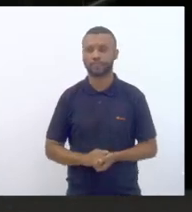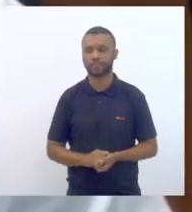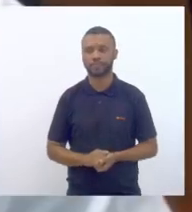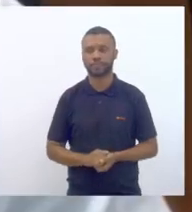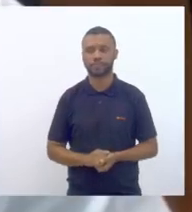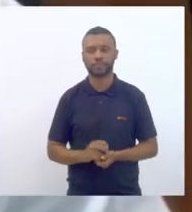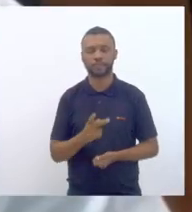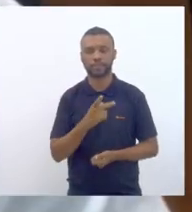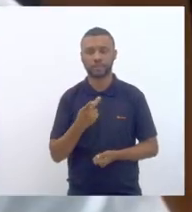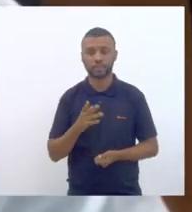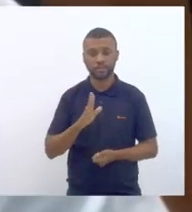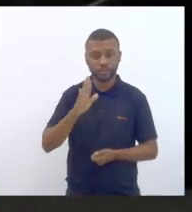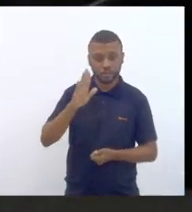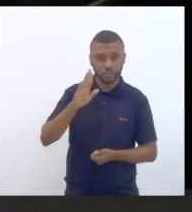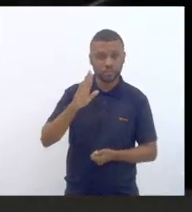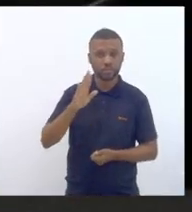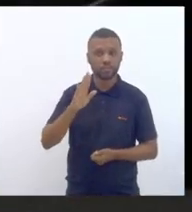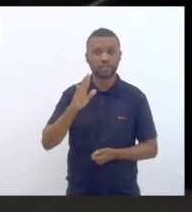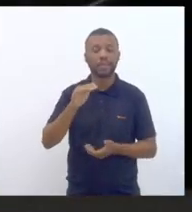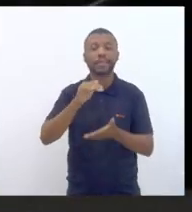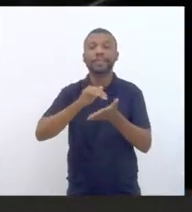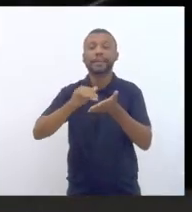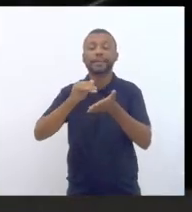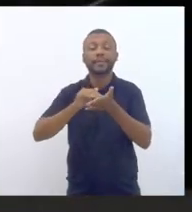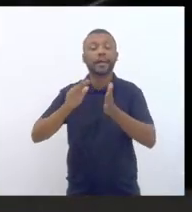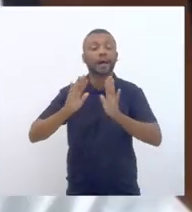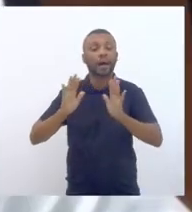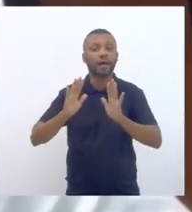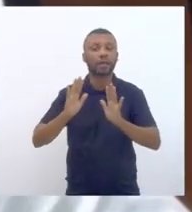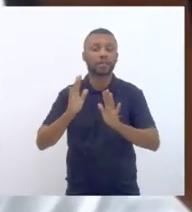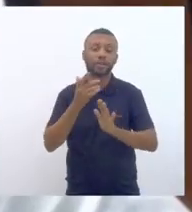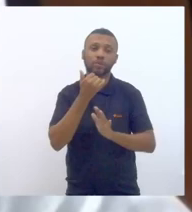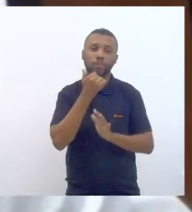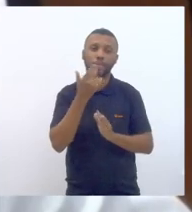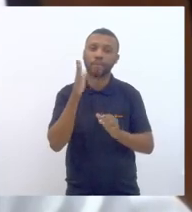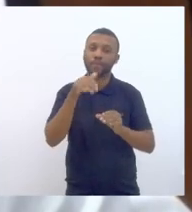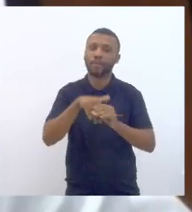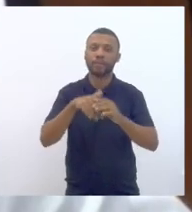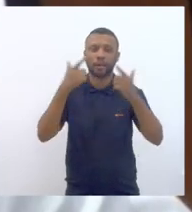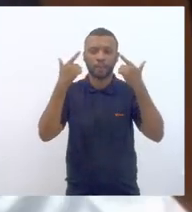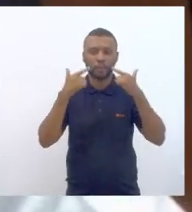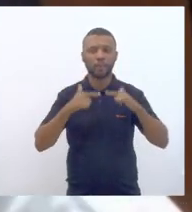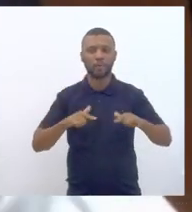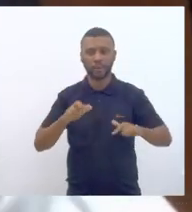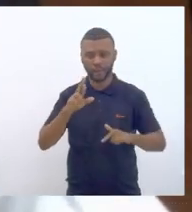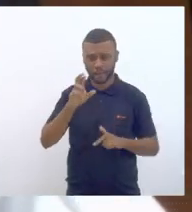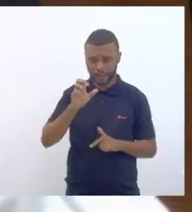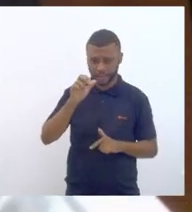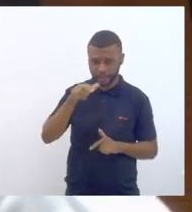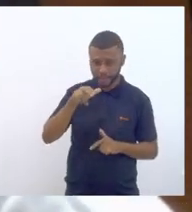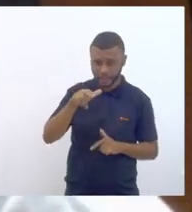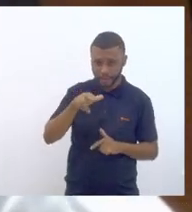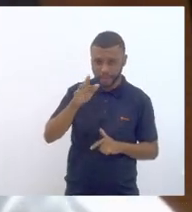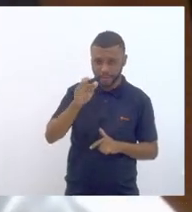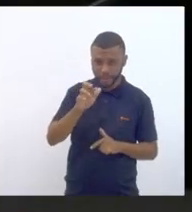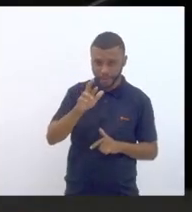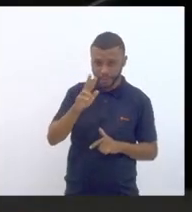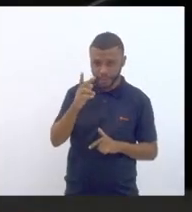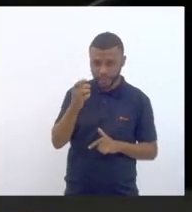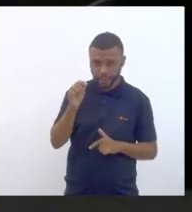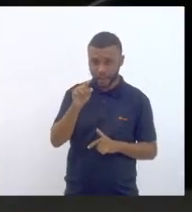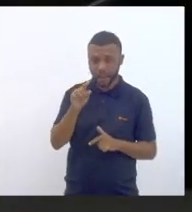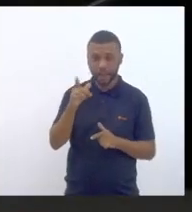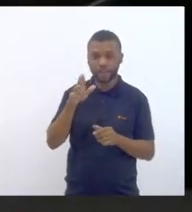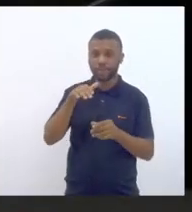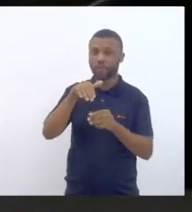Presidente Tutuca. Presidente, não, secretário. Presidente, quem conseguiu meu voto para abstenção? Quem é Renan Ferreirinha? Renan